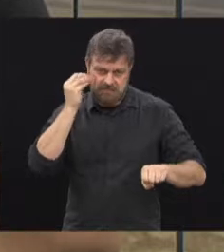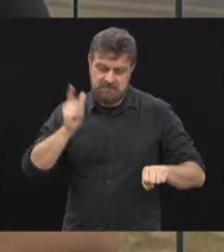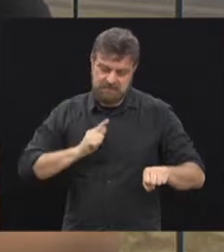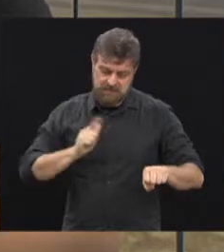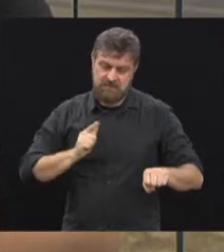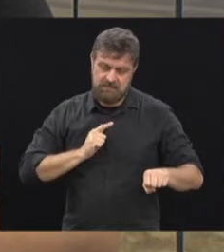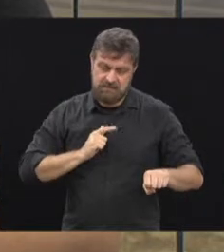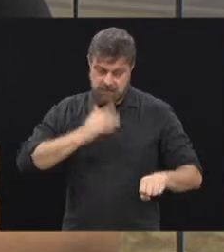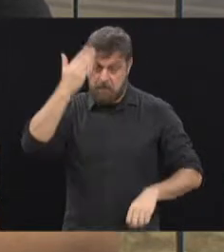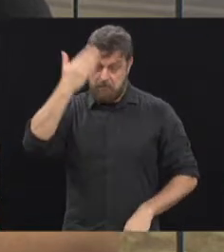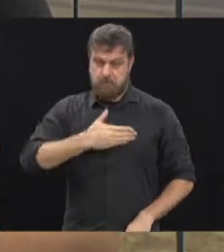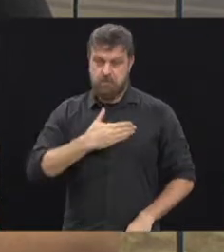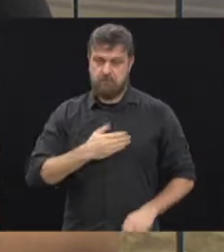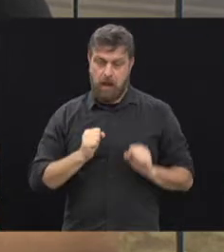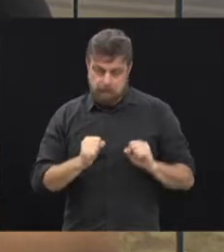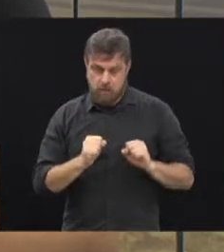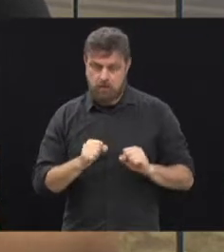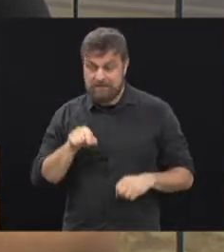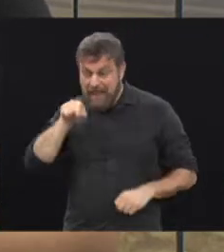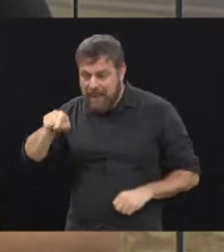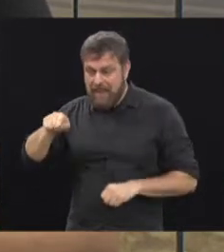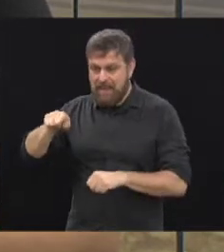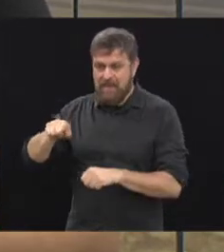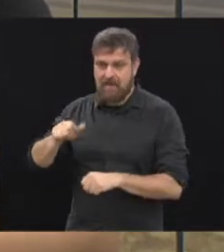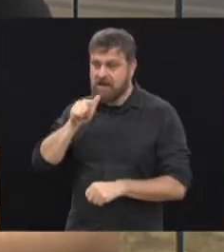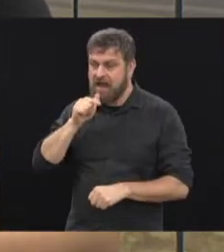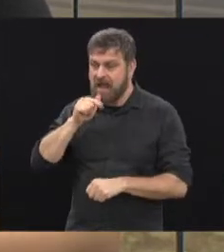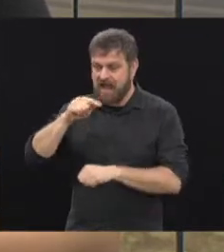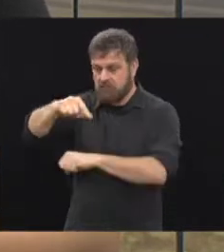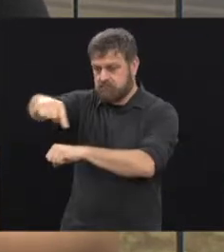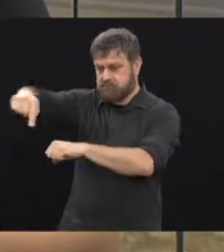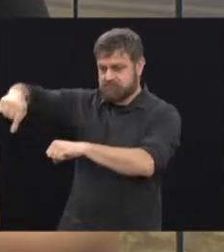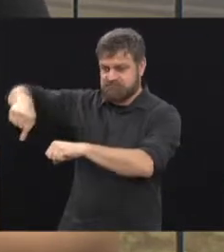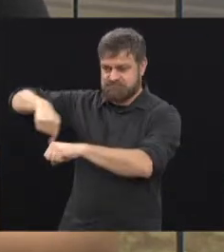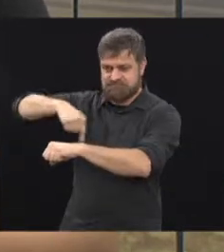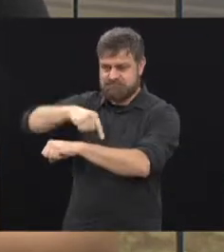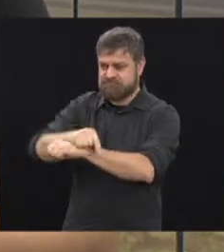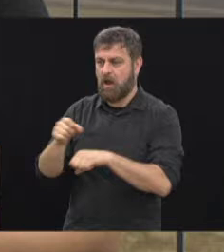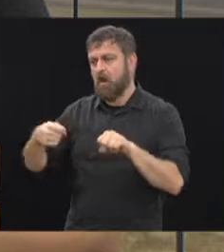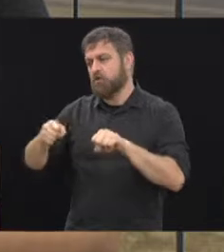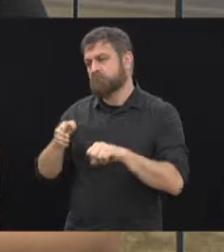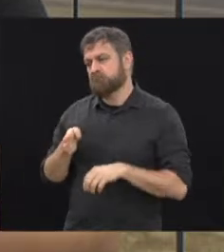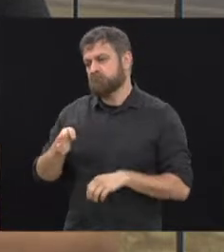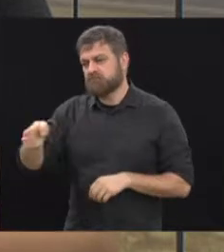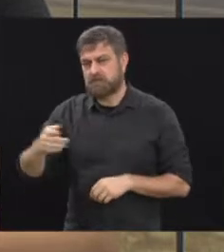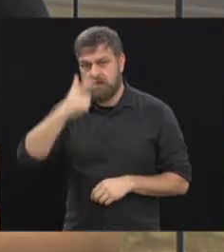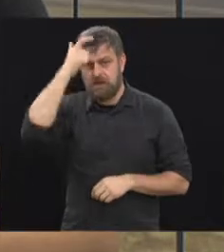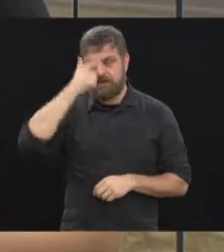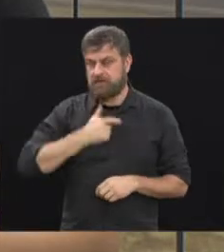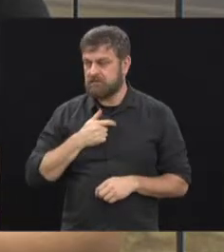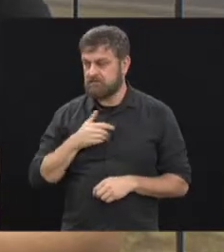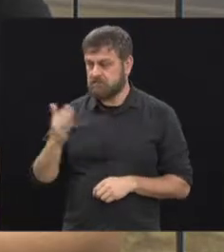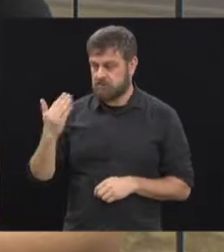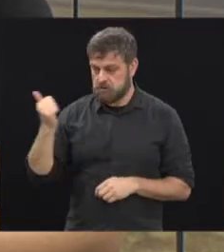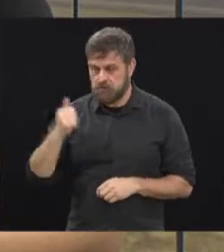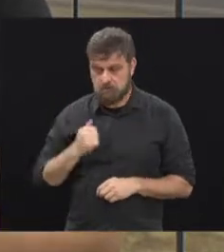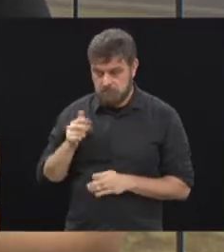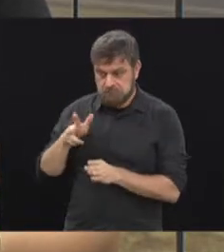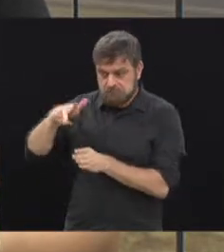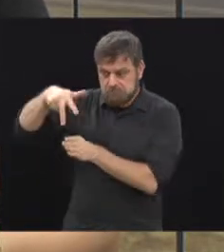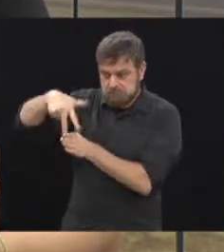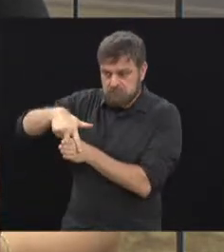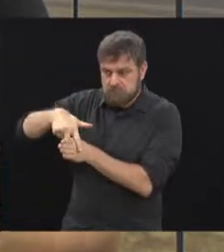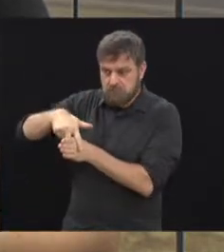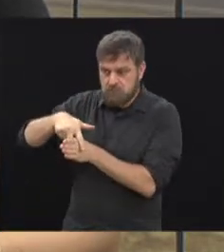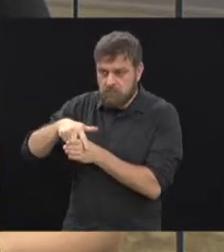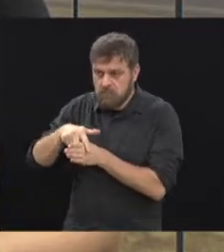kart e tal. E lá, não tanto. E aí eu sei que eu só tava na garupa de uma moto com